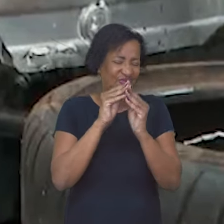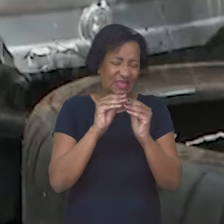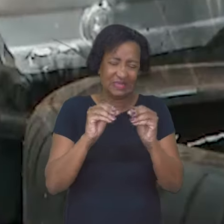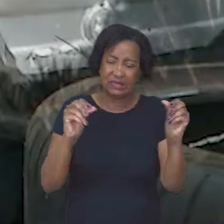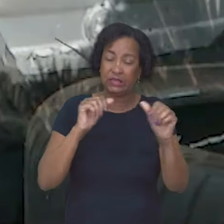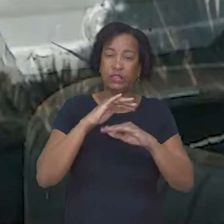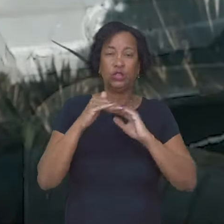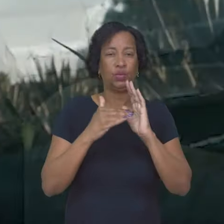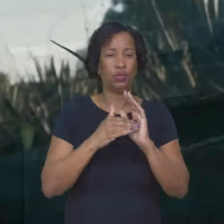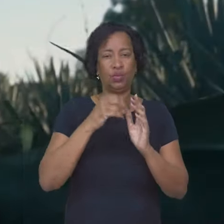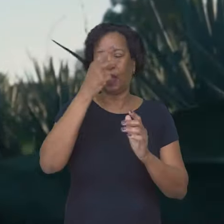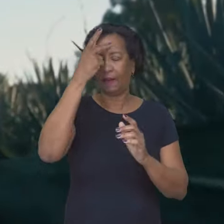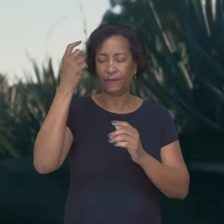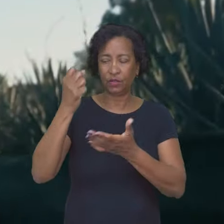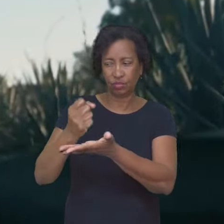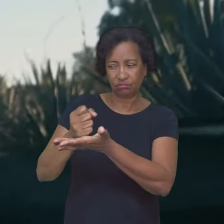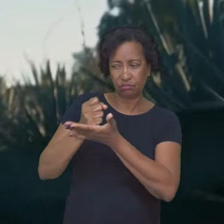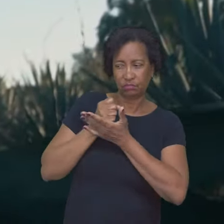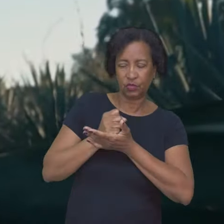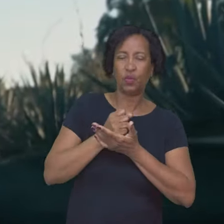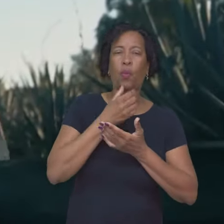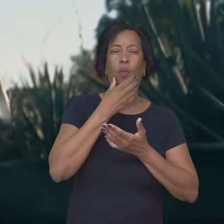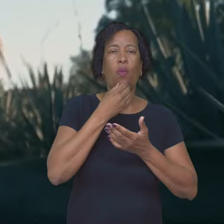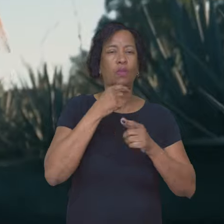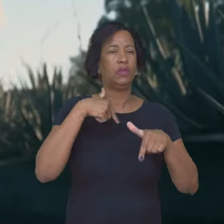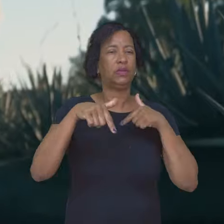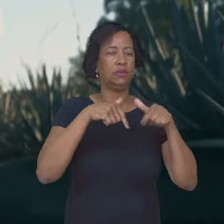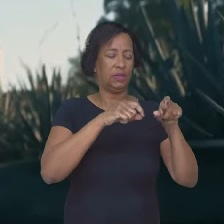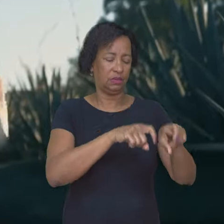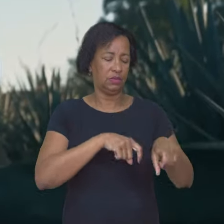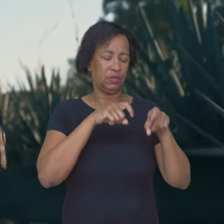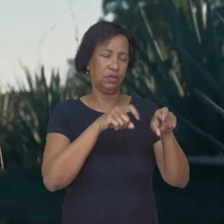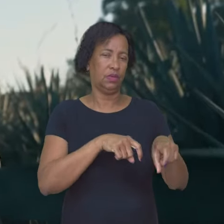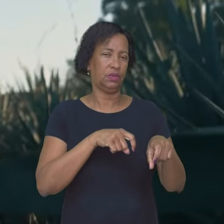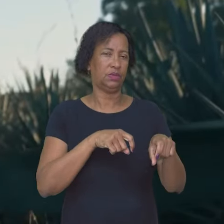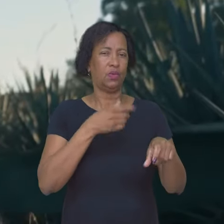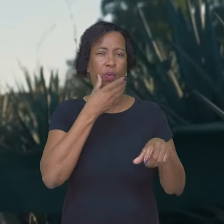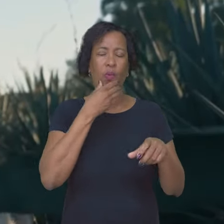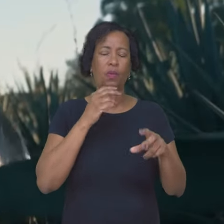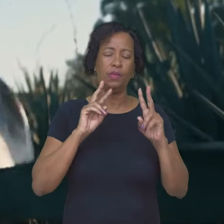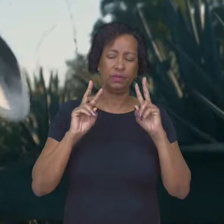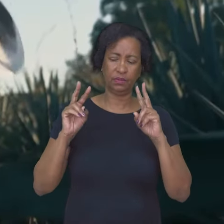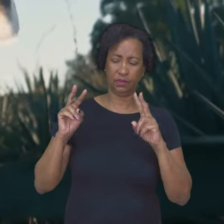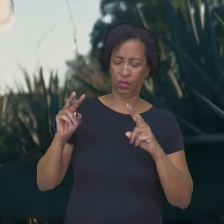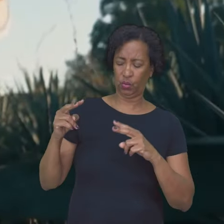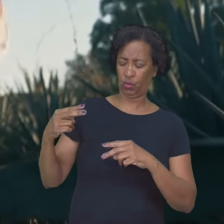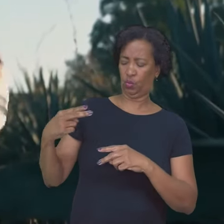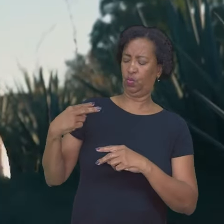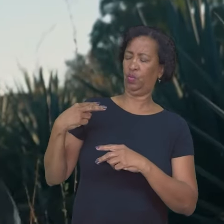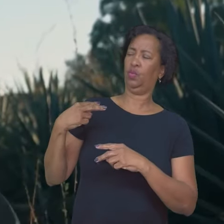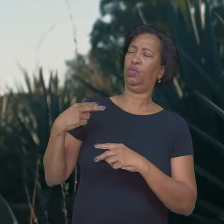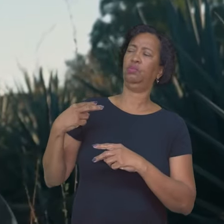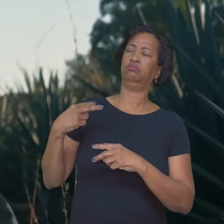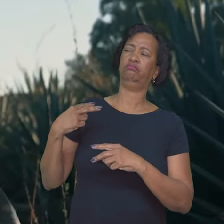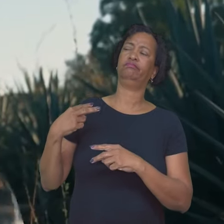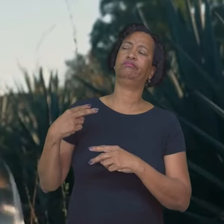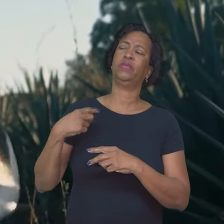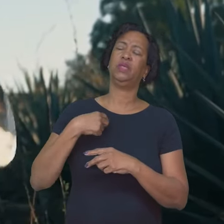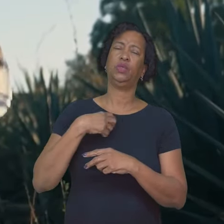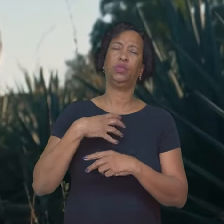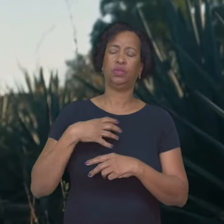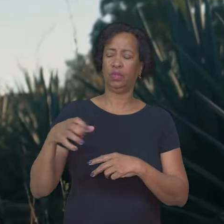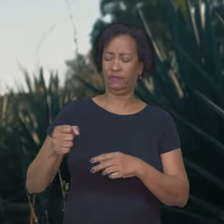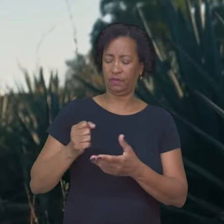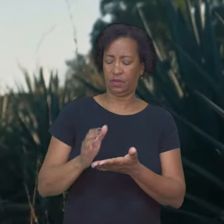a vir em meu socorro foi um agricultor o velho homem me olhou por baixo do seu chapéu de palha eu estava